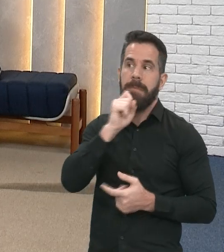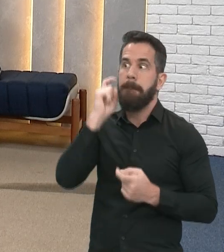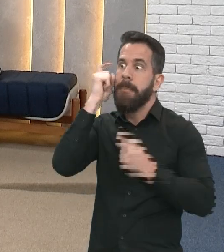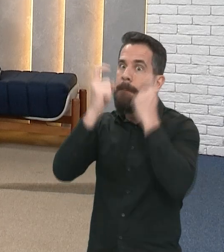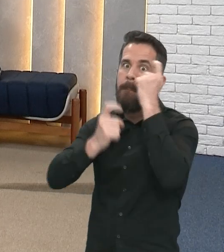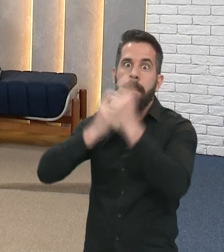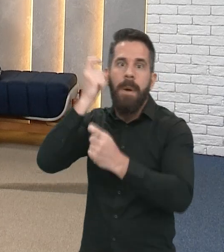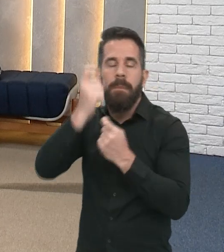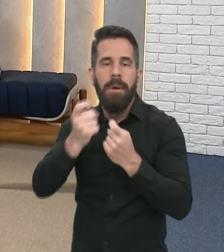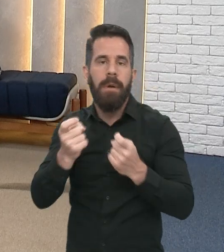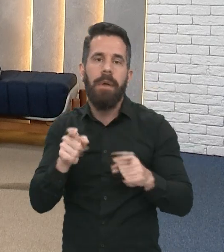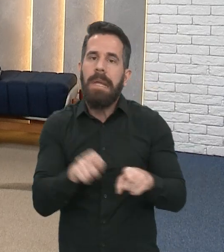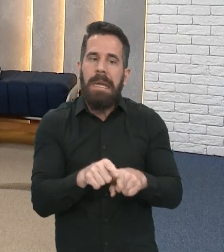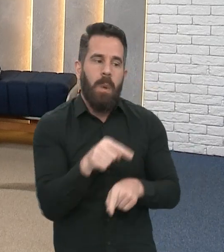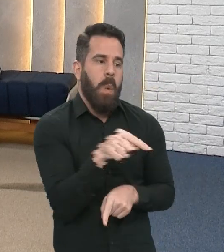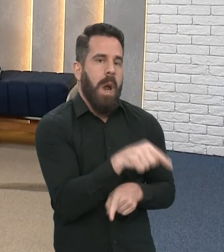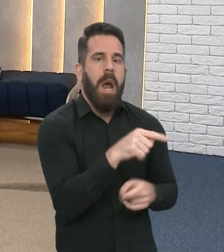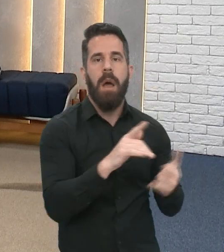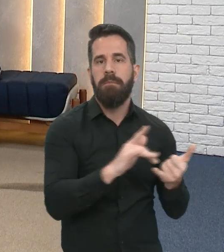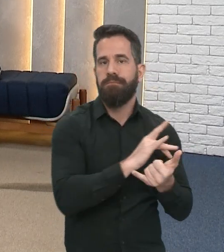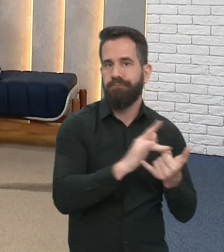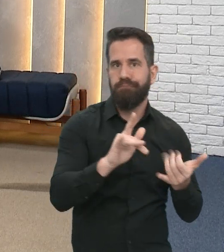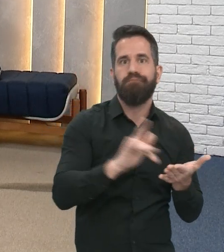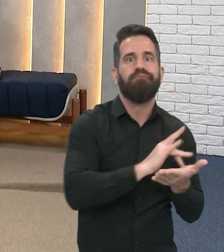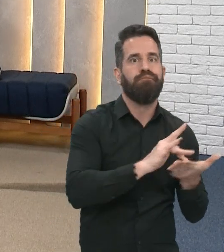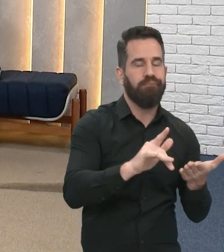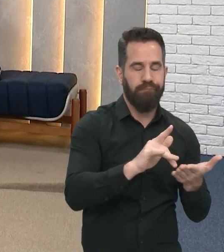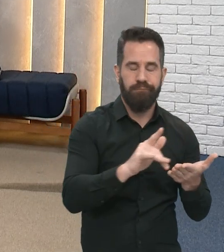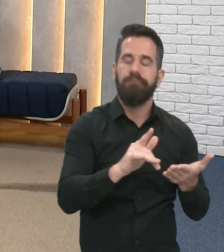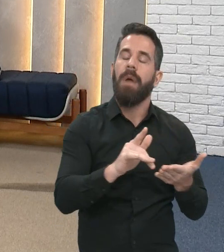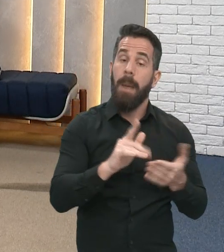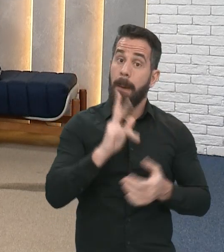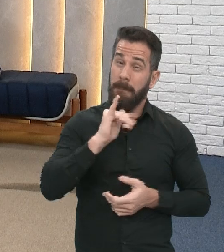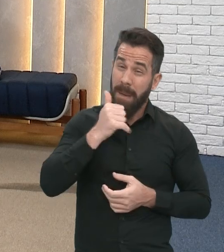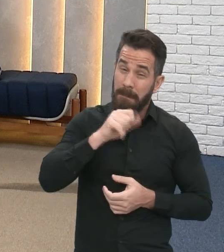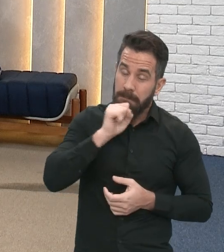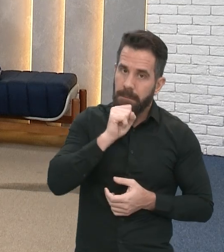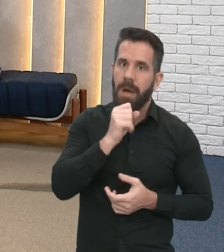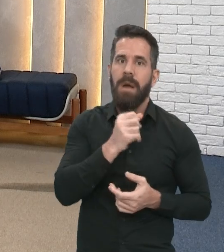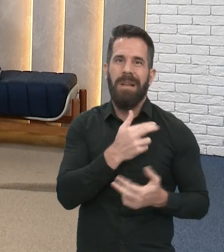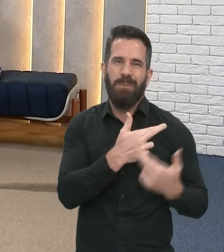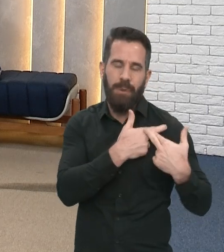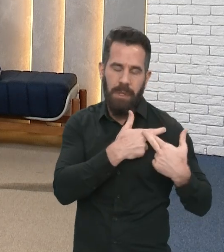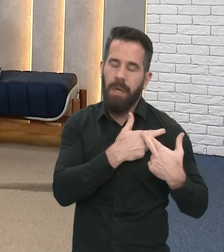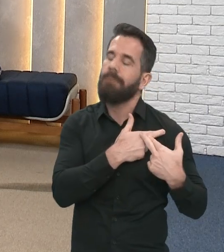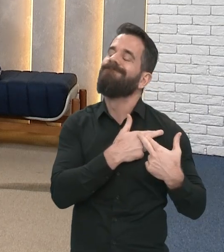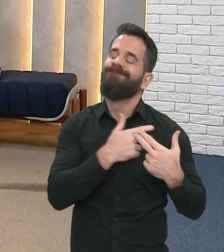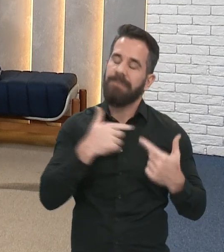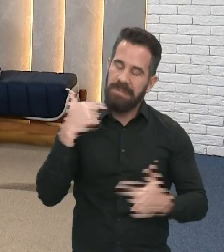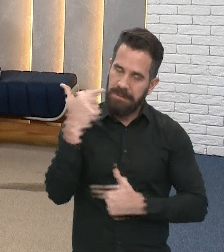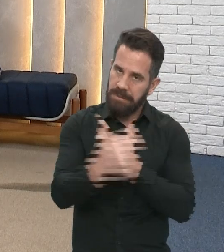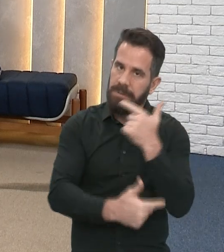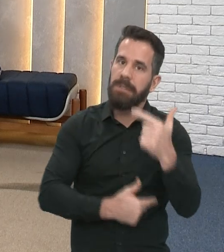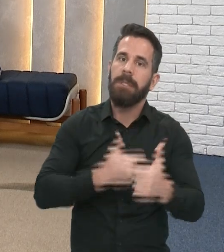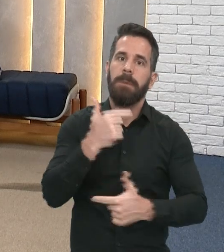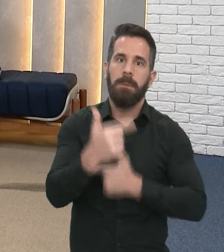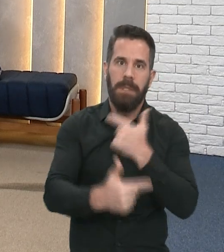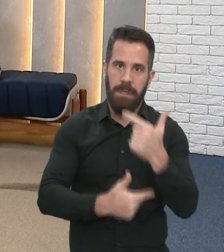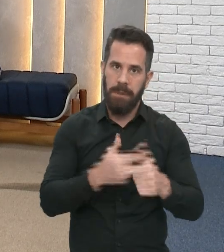trabalho e o cuidado que esses pais têm que ter. E aí que vem essa preocupação também para pai e para mãe,